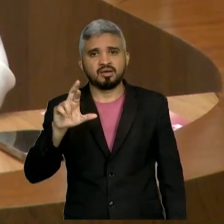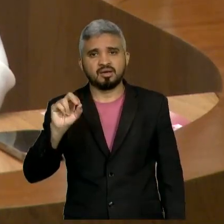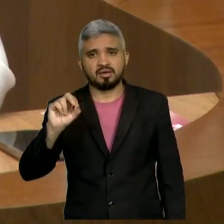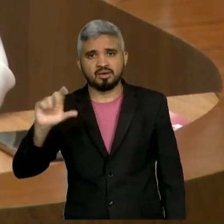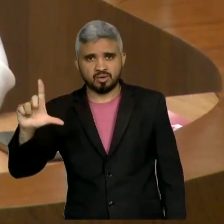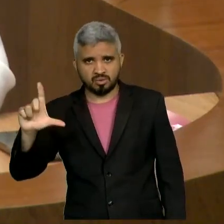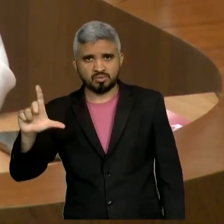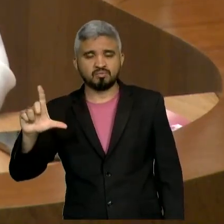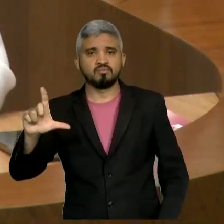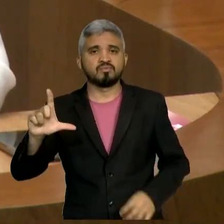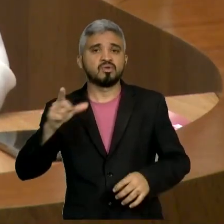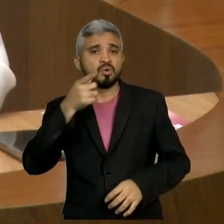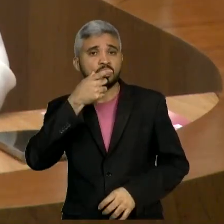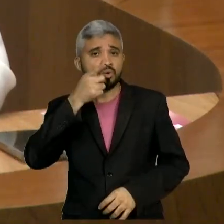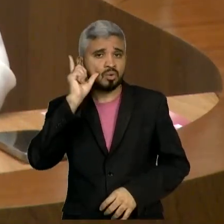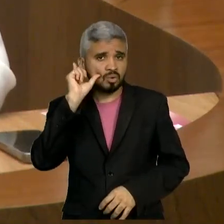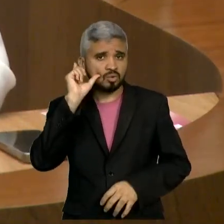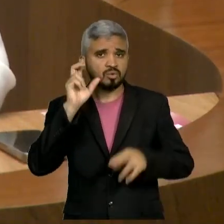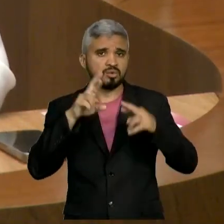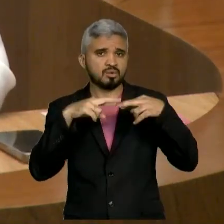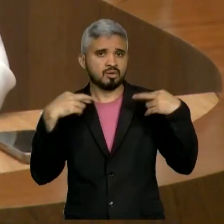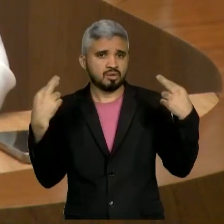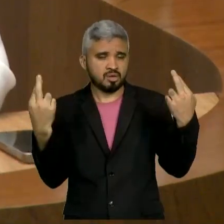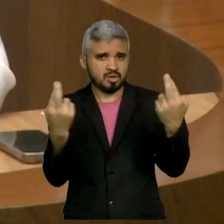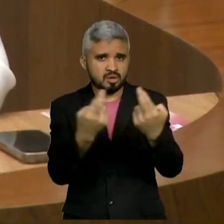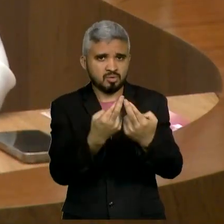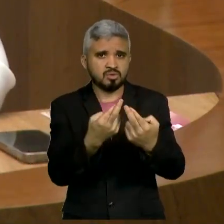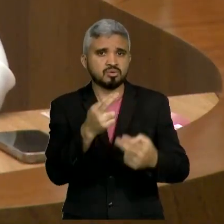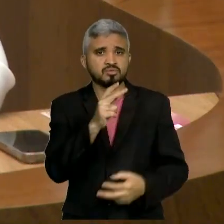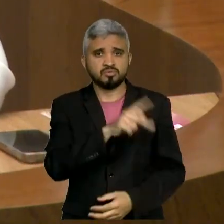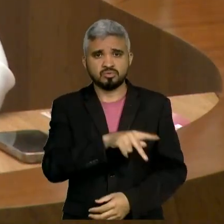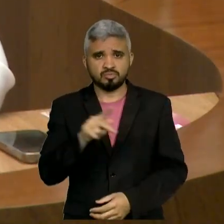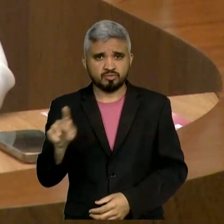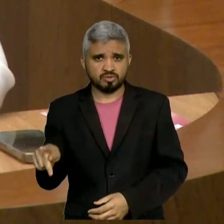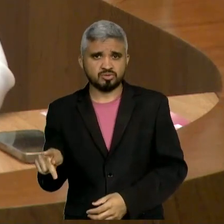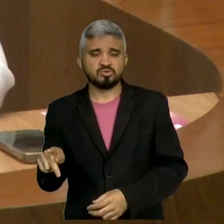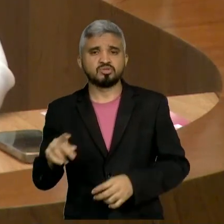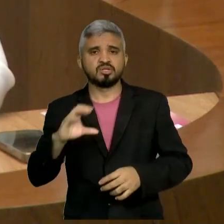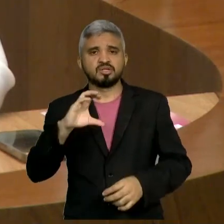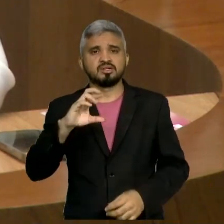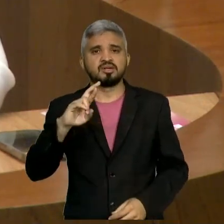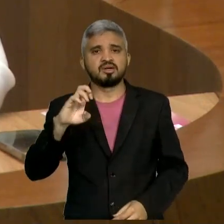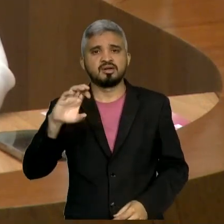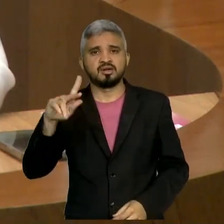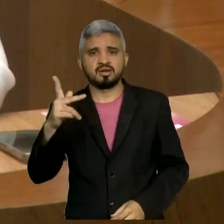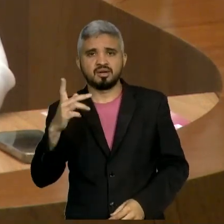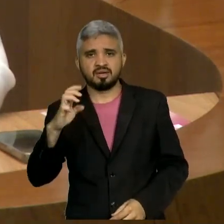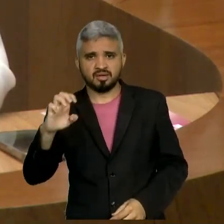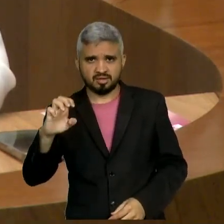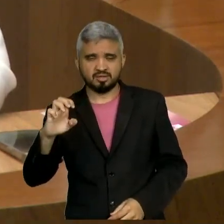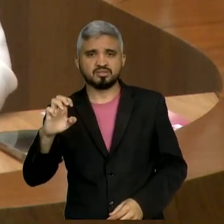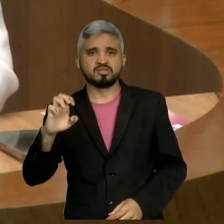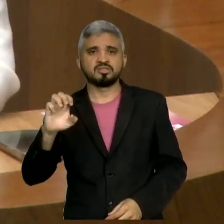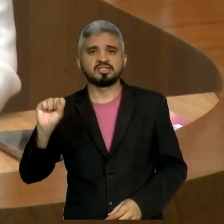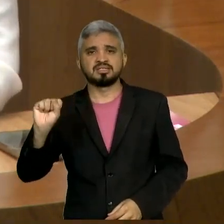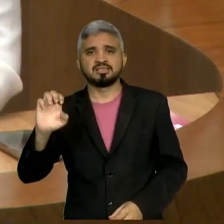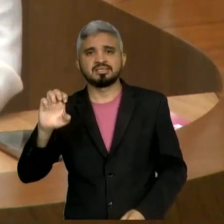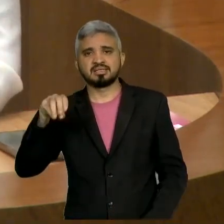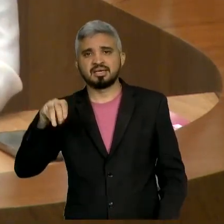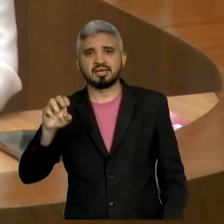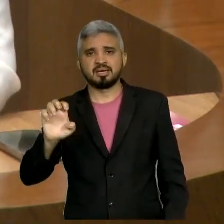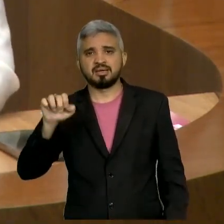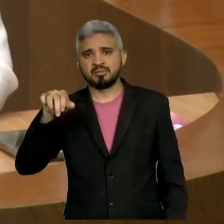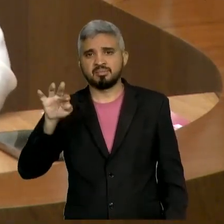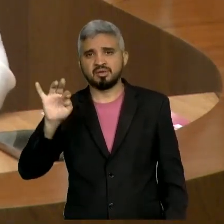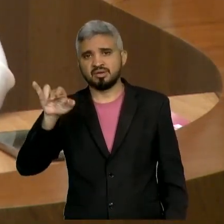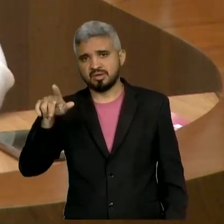professores da creche Sementinha para um jantar de confraternização, para agradecer